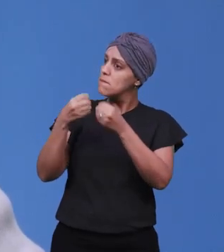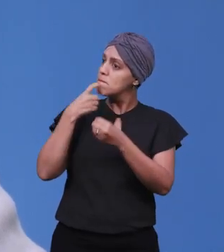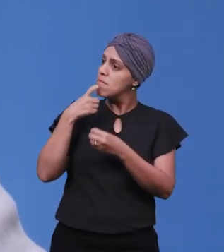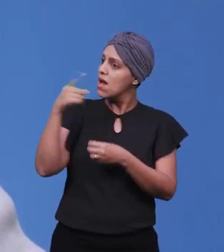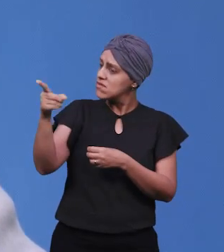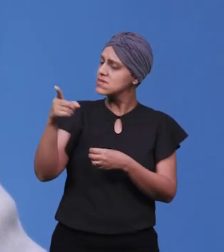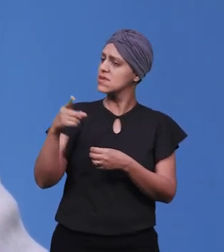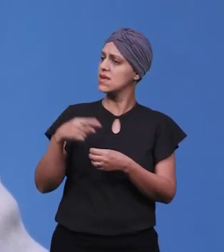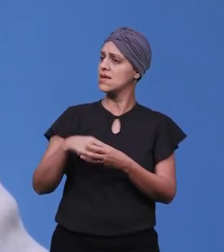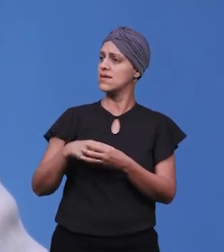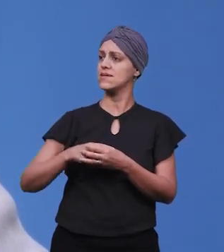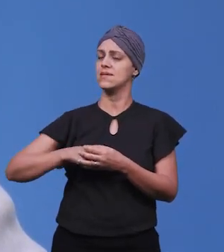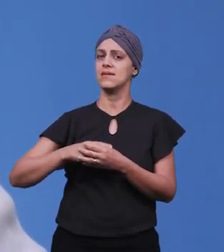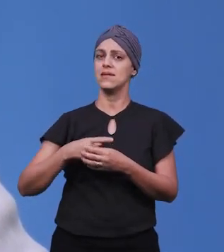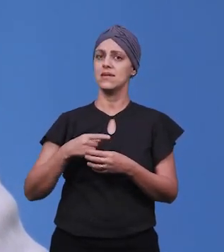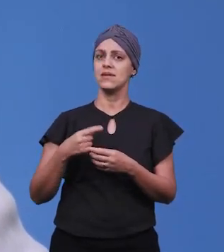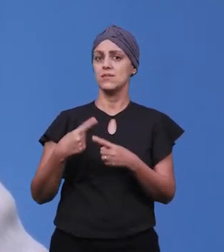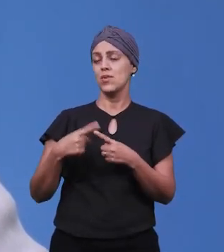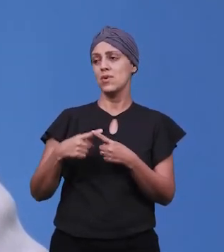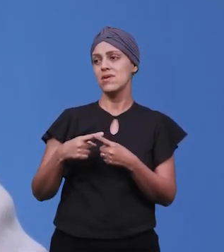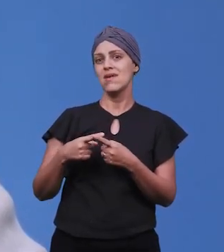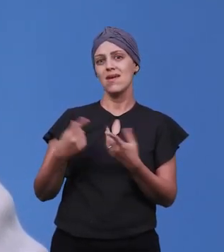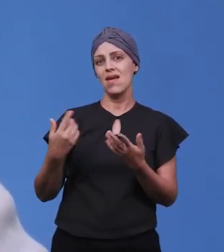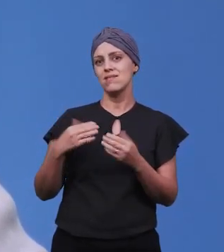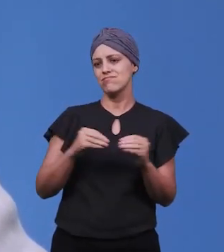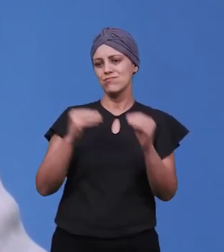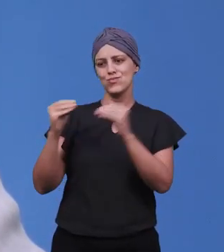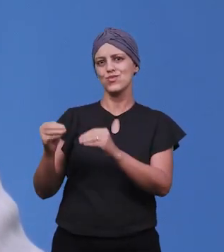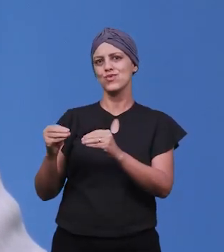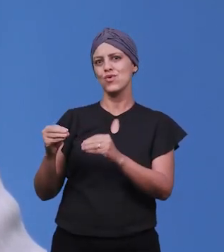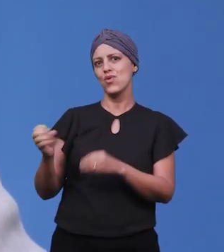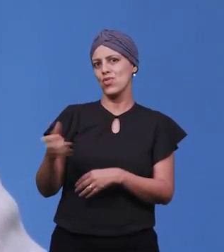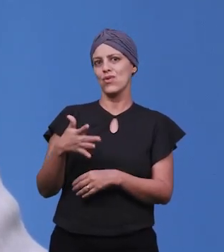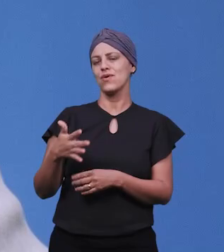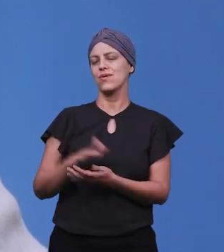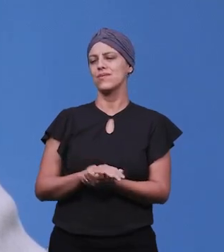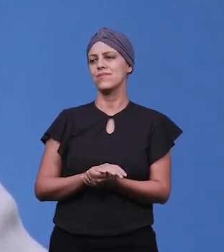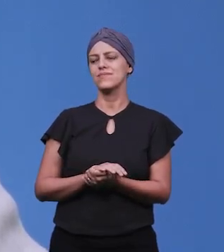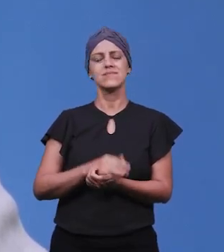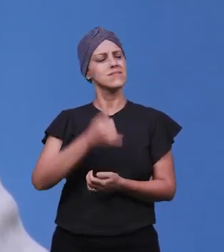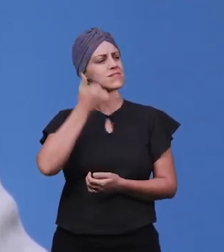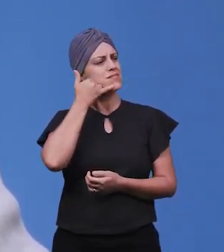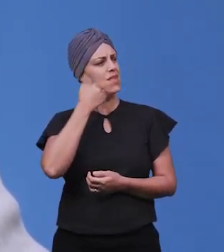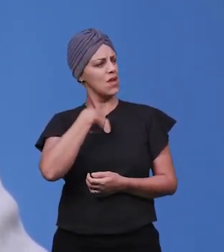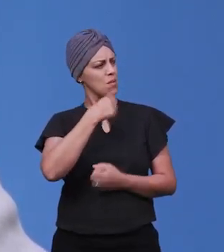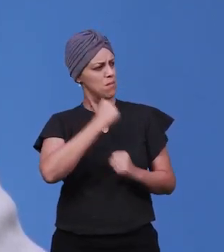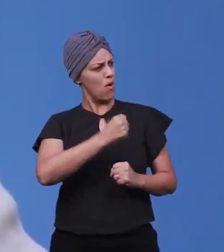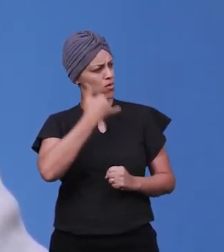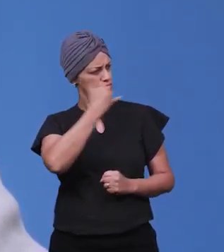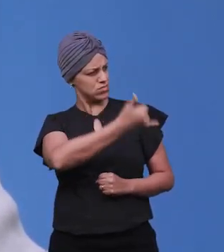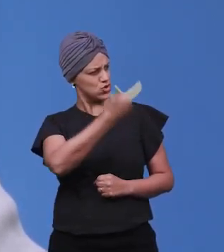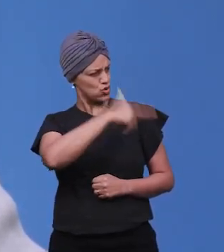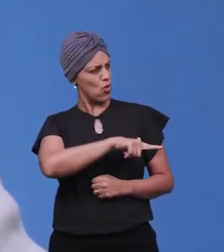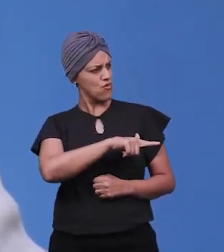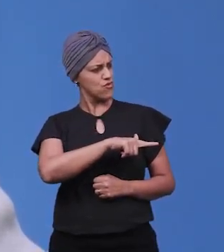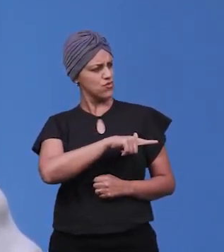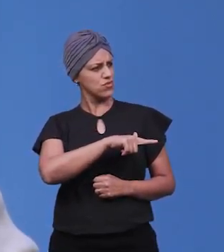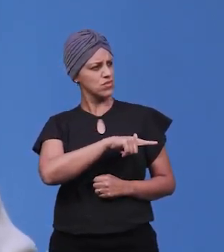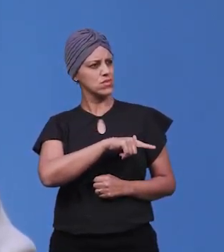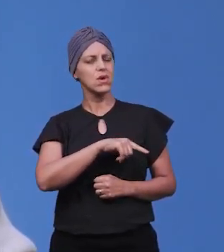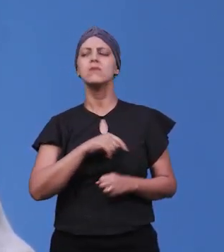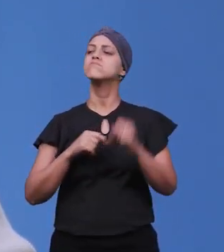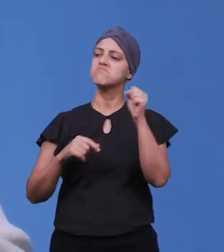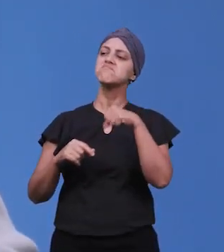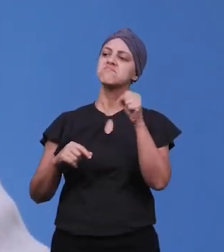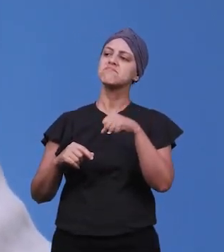não estava sabendo. Até porque tem pouco tempo que você reside aí. Aí ele falou, pastor, eu posso ligar para o senhor daqui a pouco? Pô, eu achei que fosse